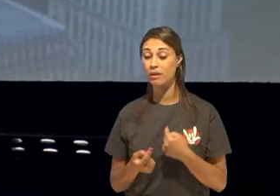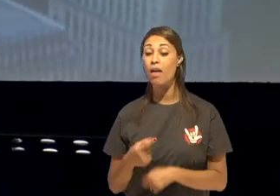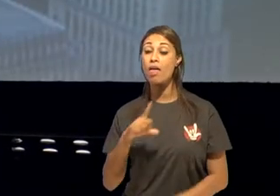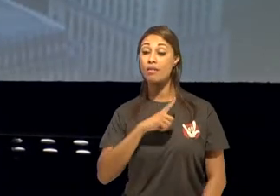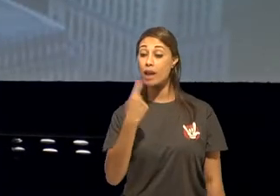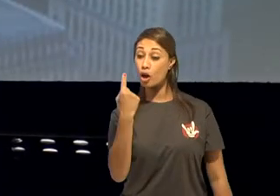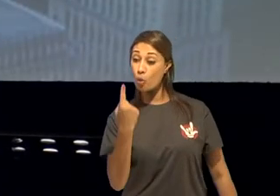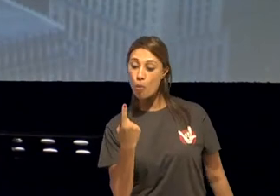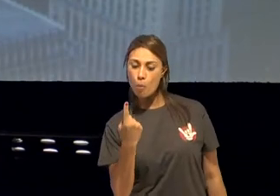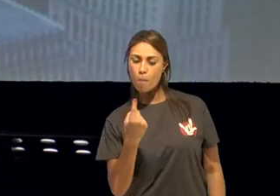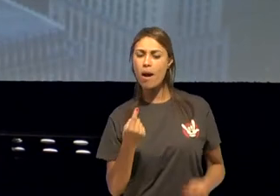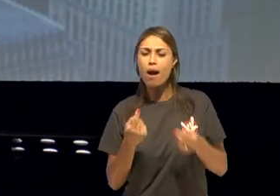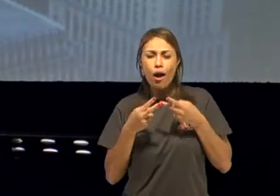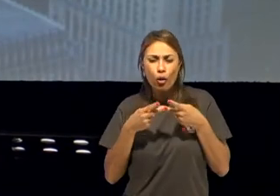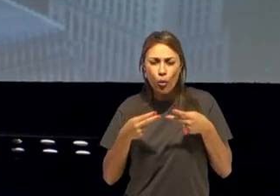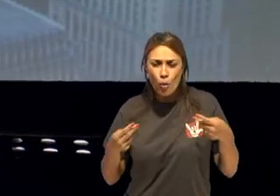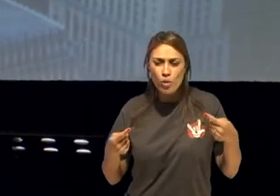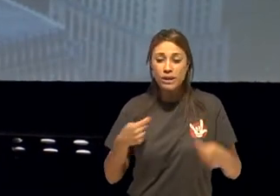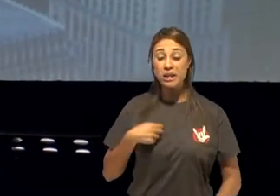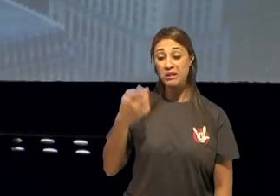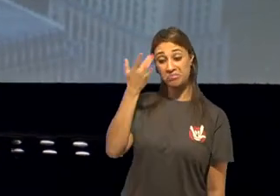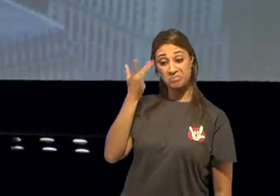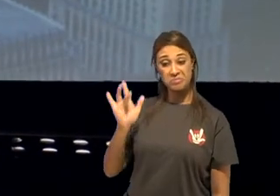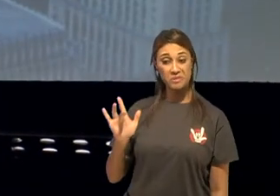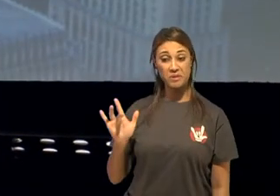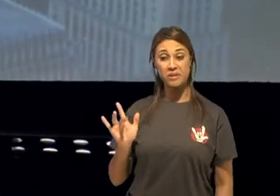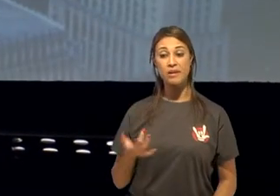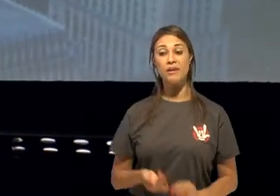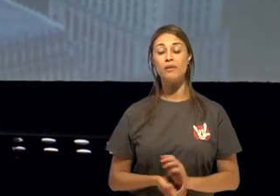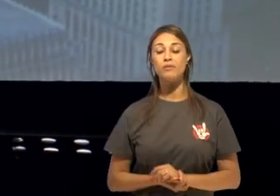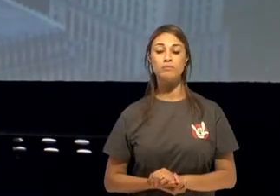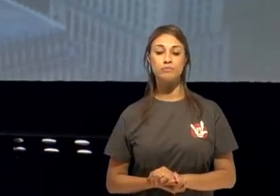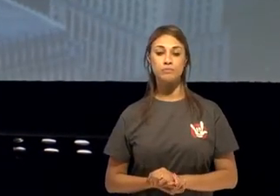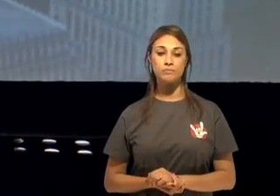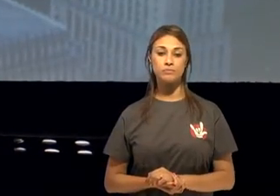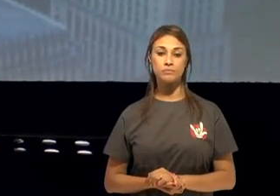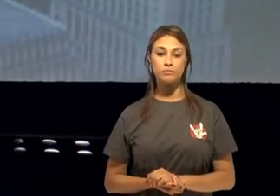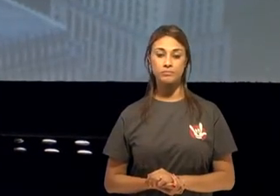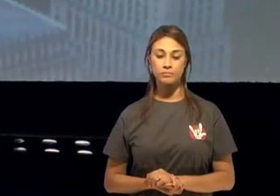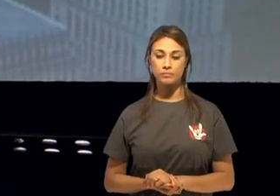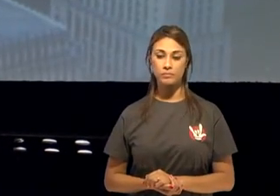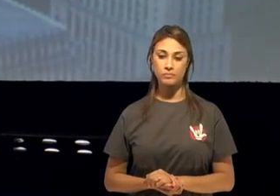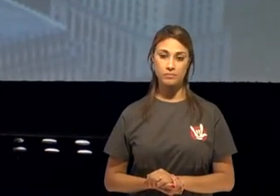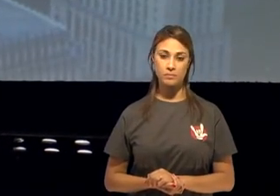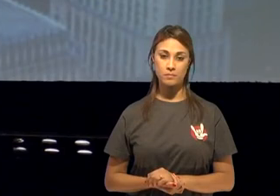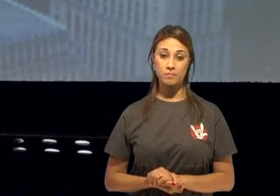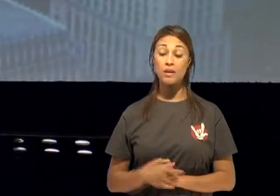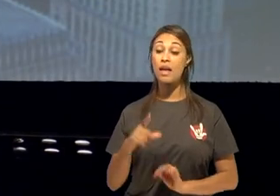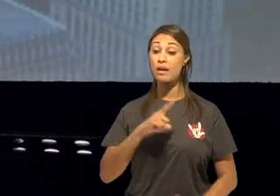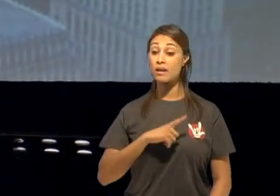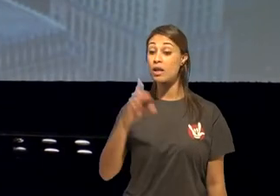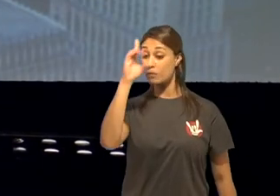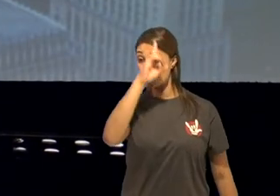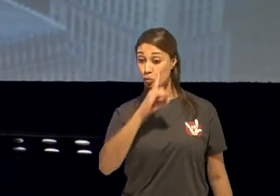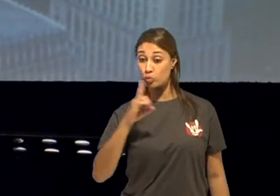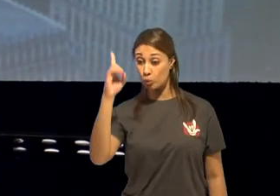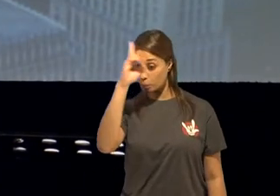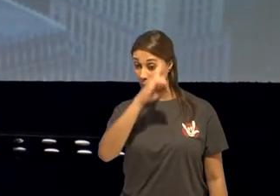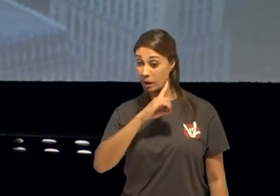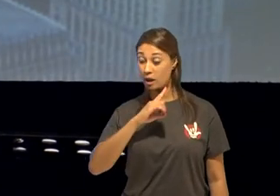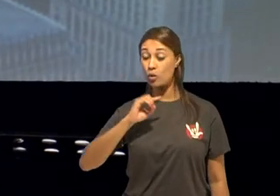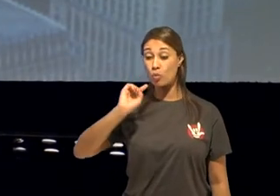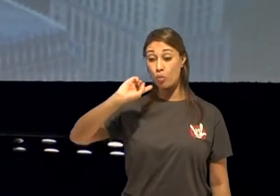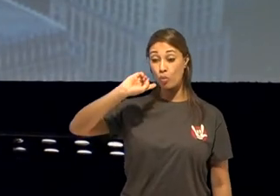aqui para vocês, meus irmãos, mas tinha uma história que eu não sabia. Que num domingo depois do culto, na sede de